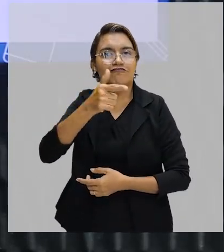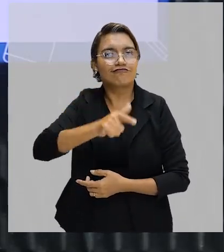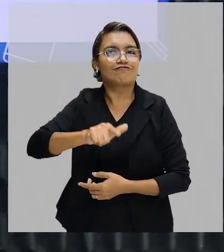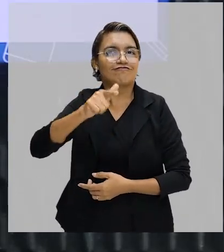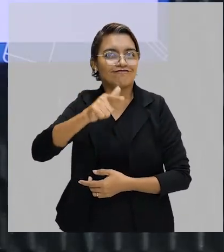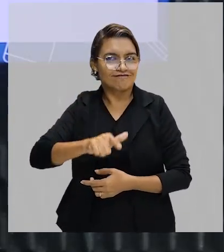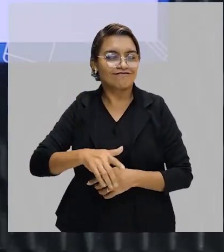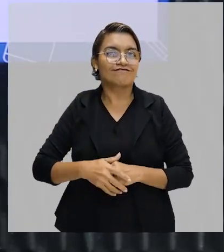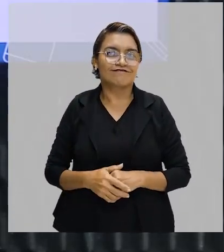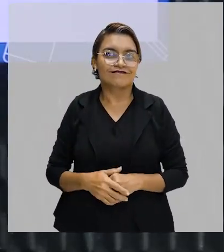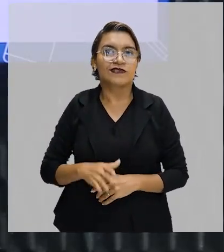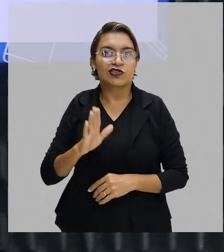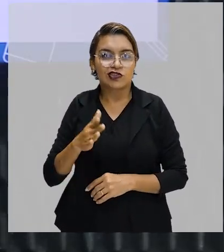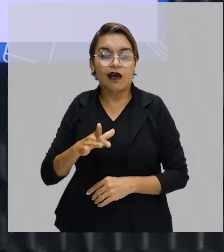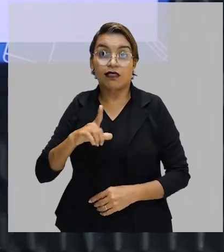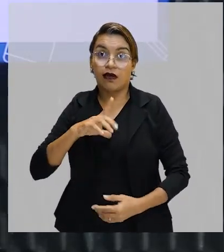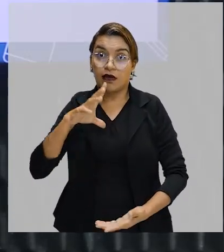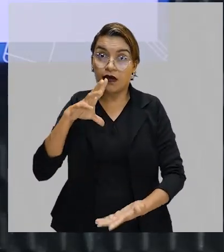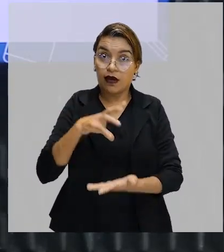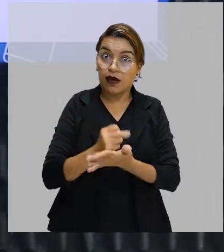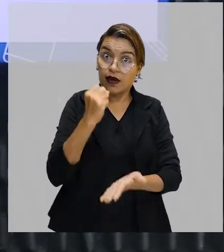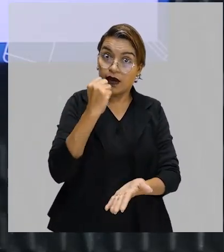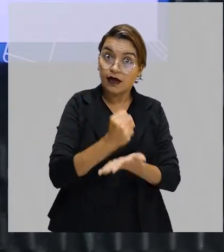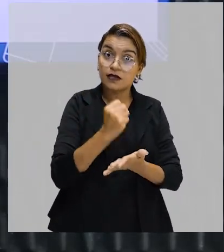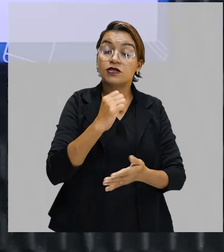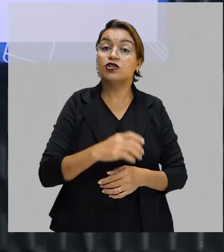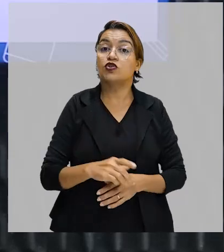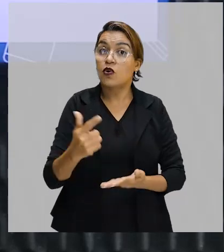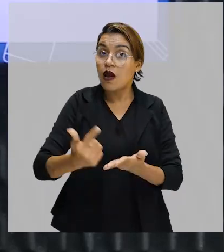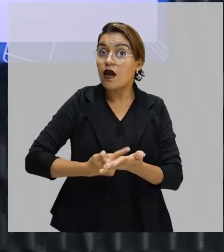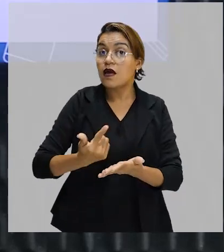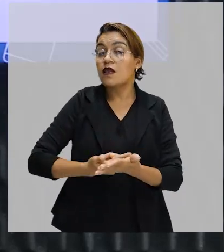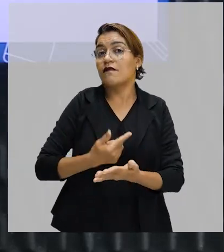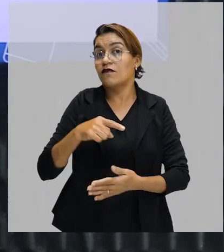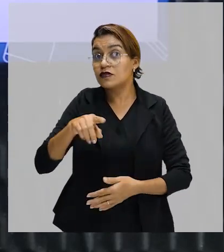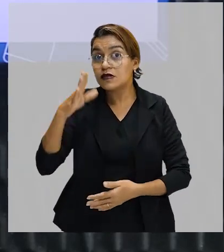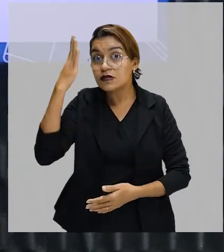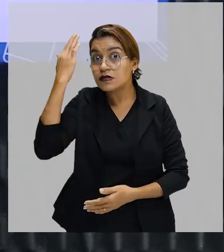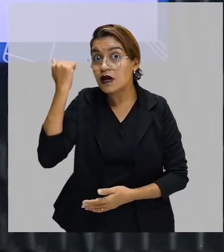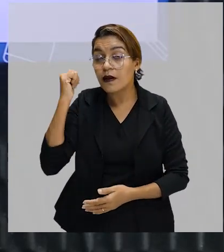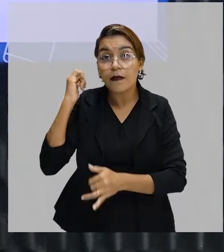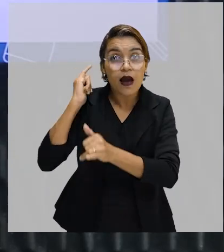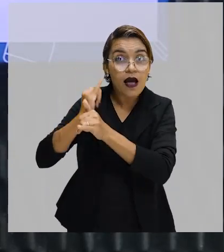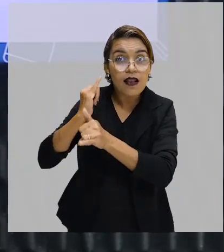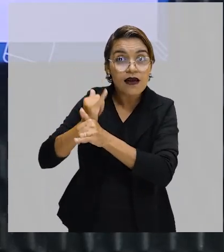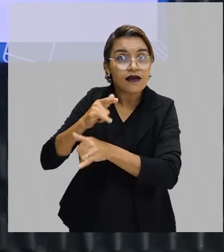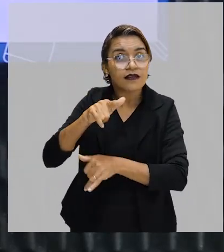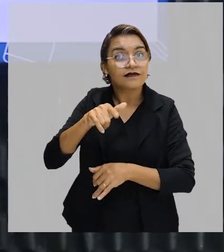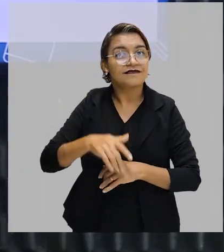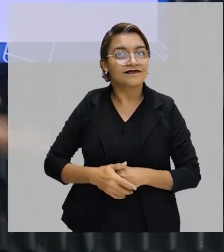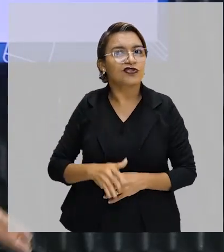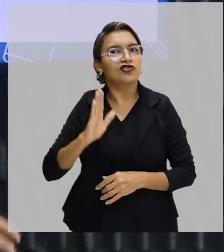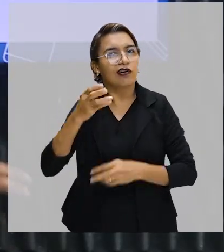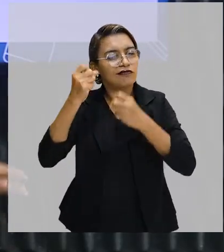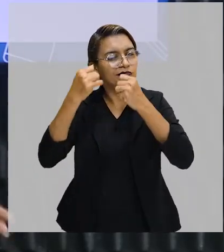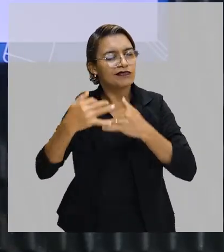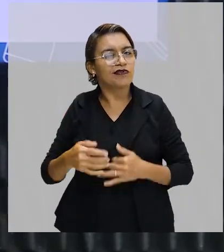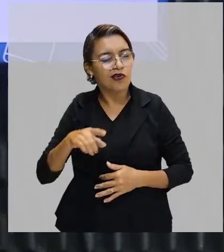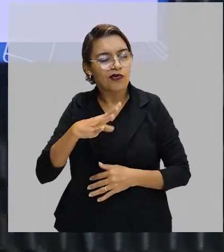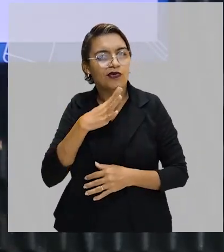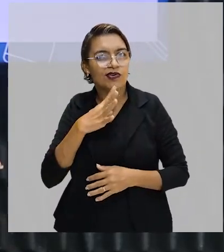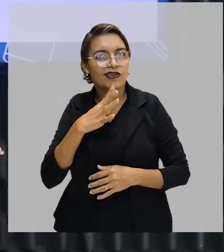já tem isso de forma registrada né em livros mas aí você sabe uma lenda conhece uma eu conheço já até falei aqui